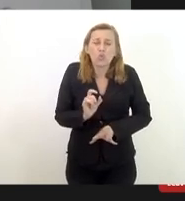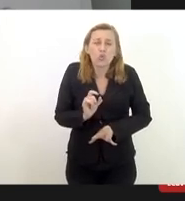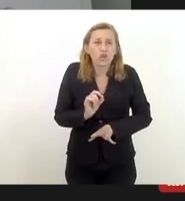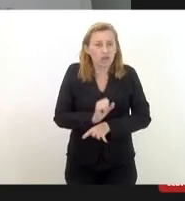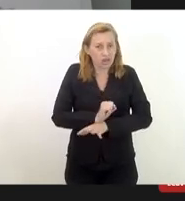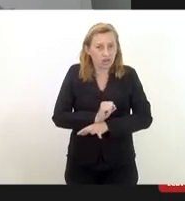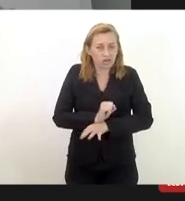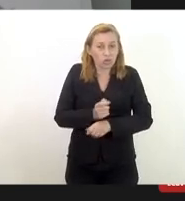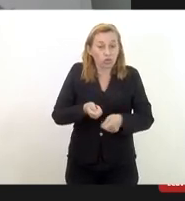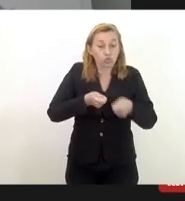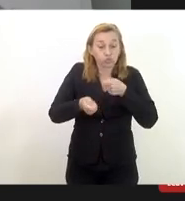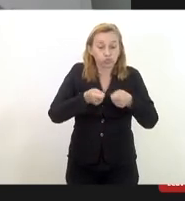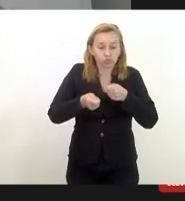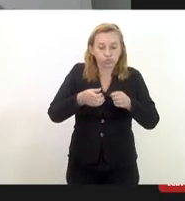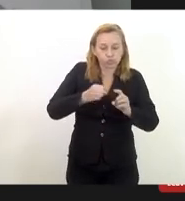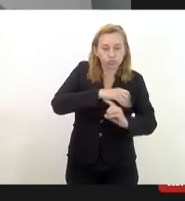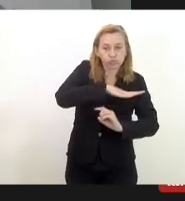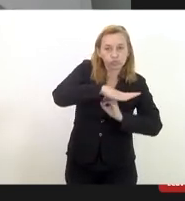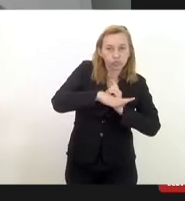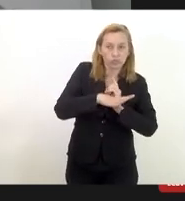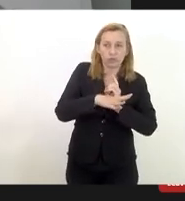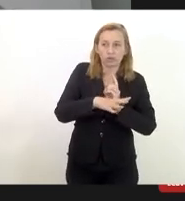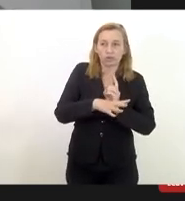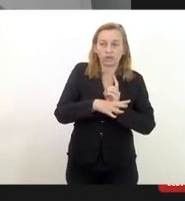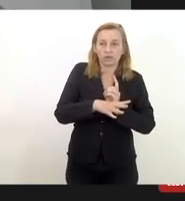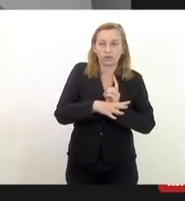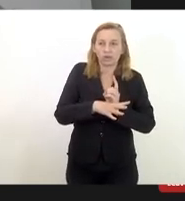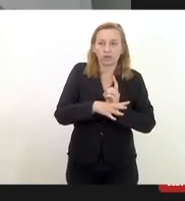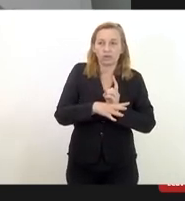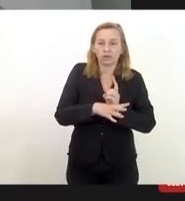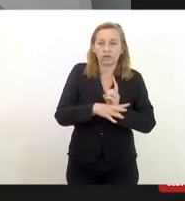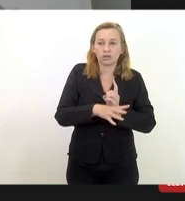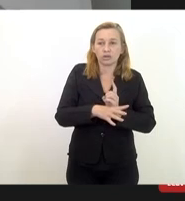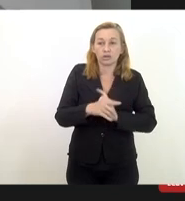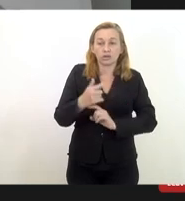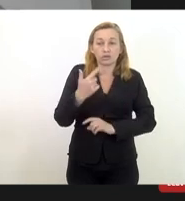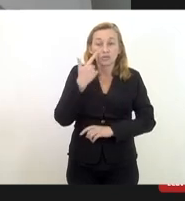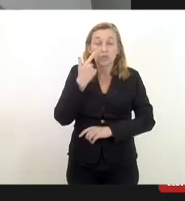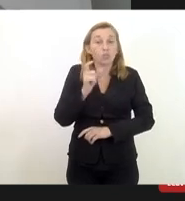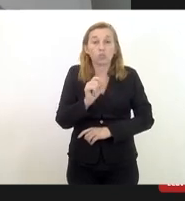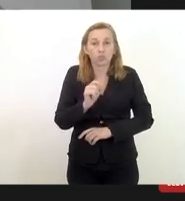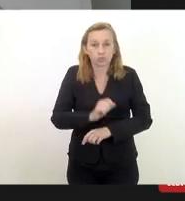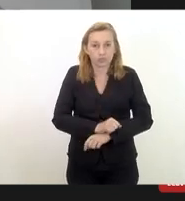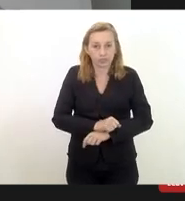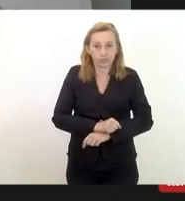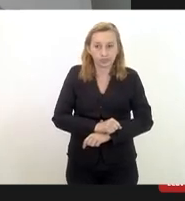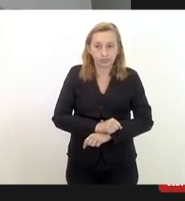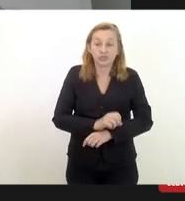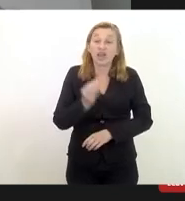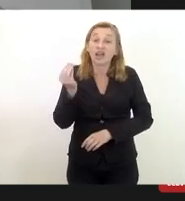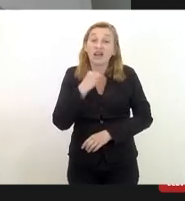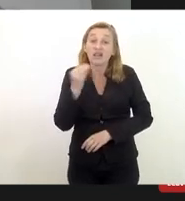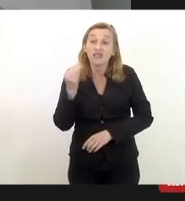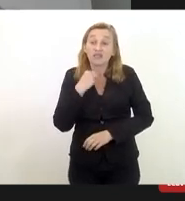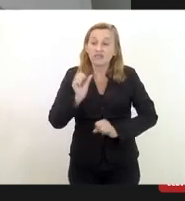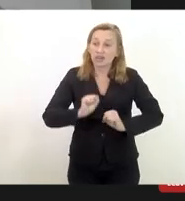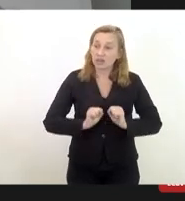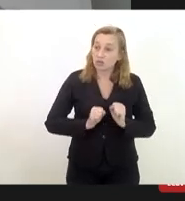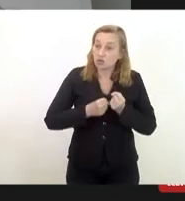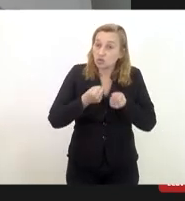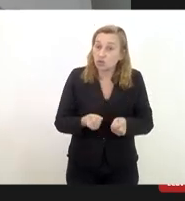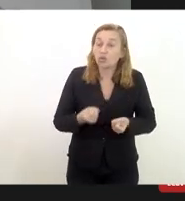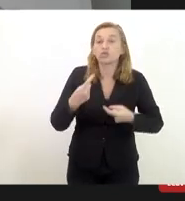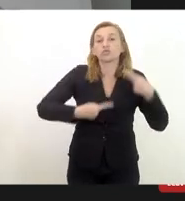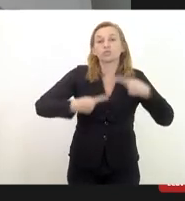enquanto controle social, nós constatamos? É a fraca vontade política